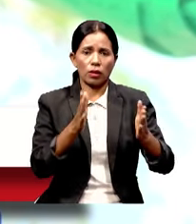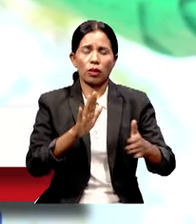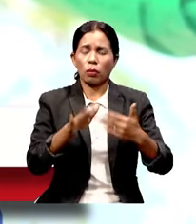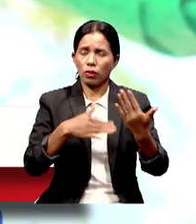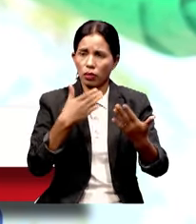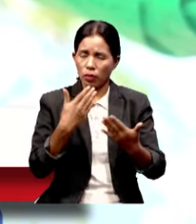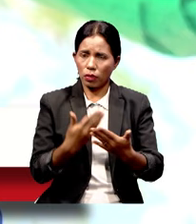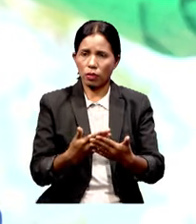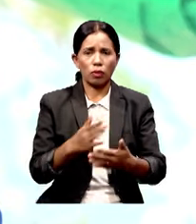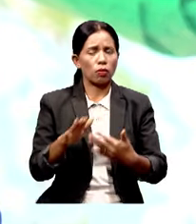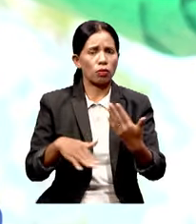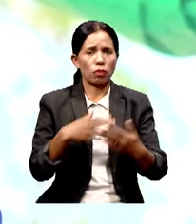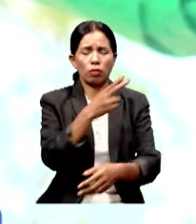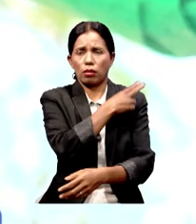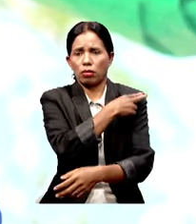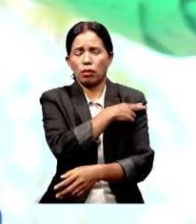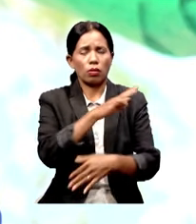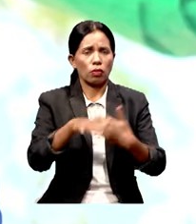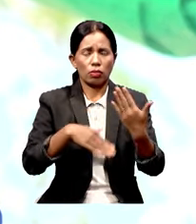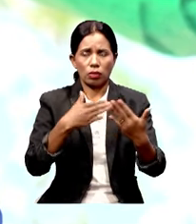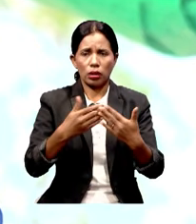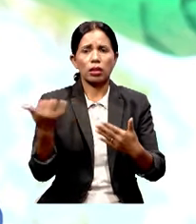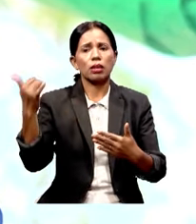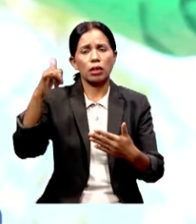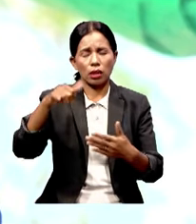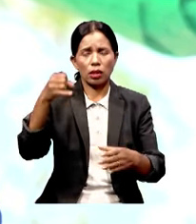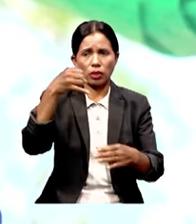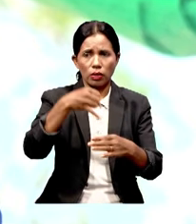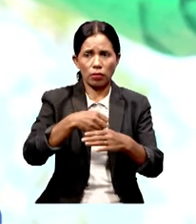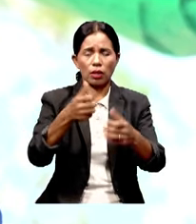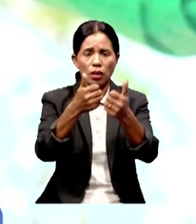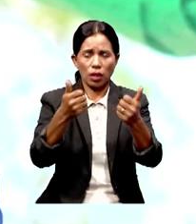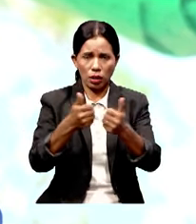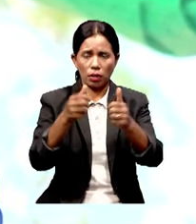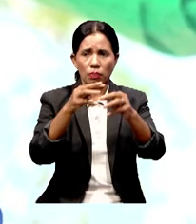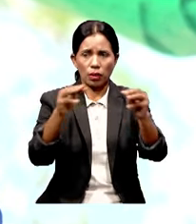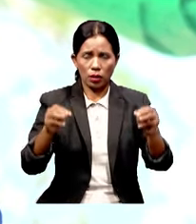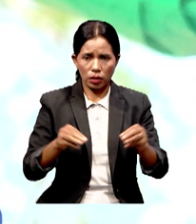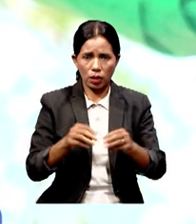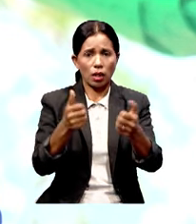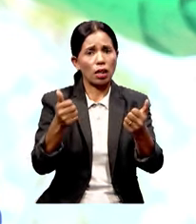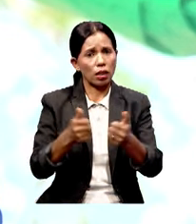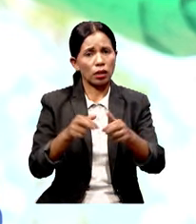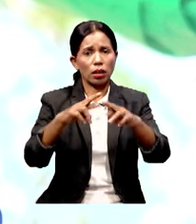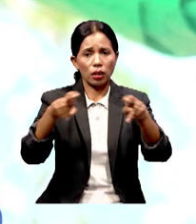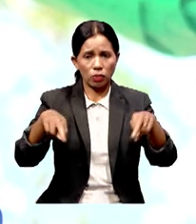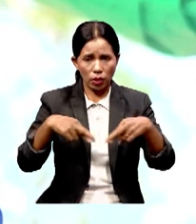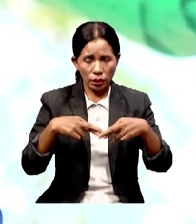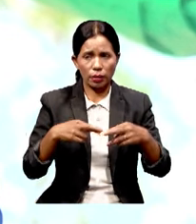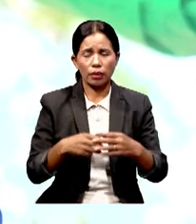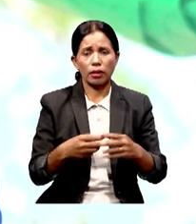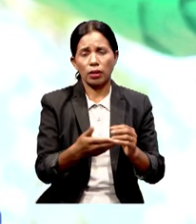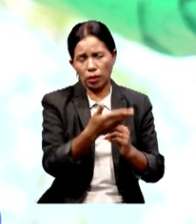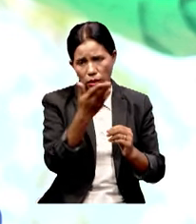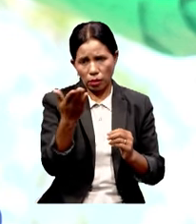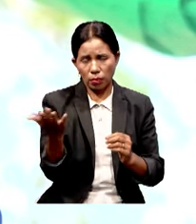oficiais sargentos no praças, se nebe envolve ya arte rituais. Ita bo sira